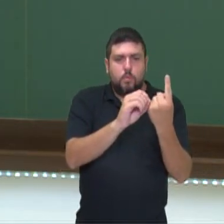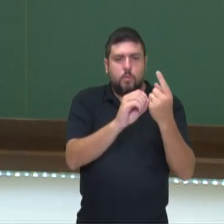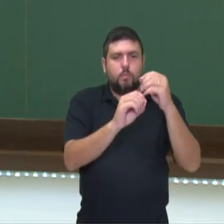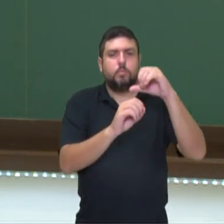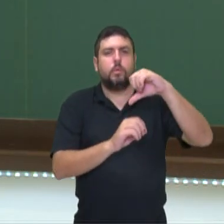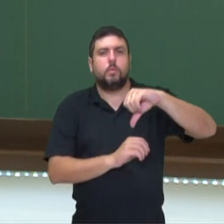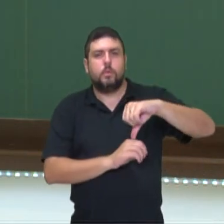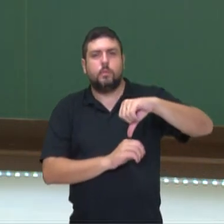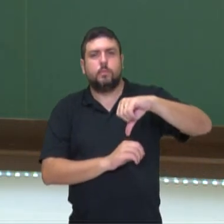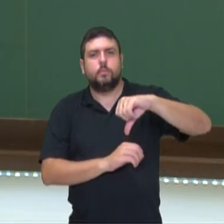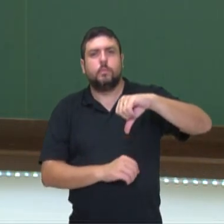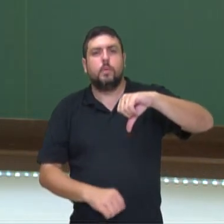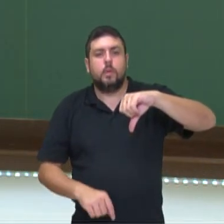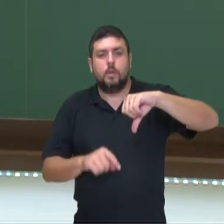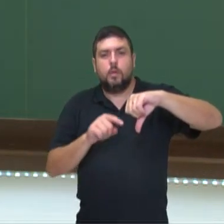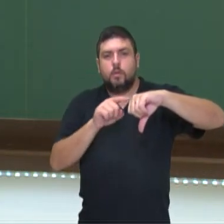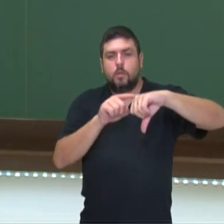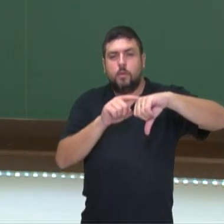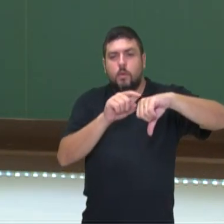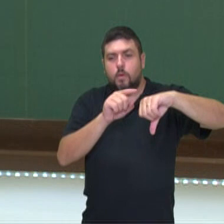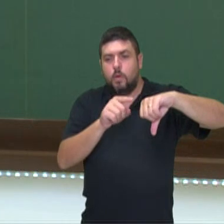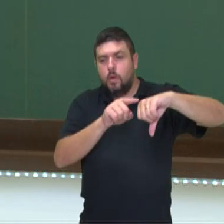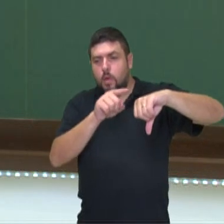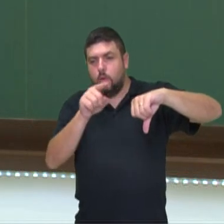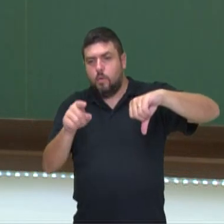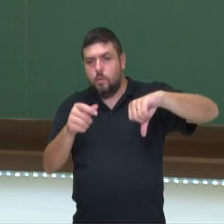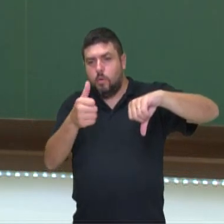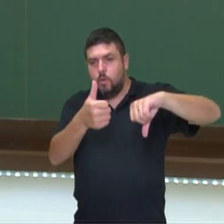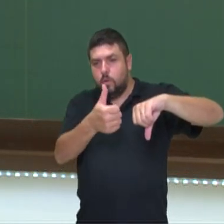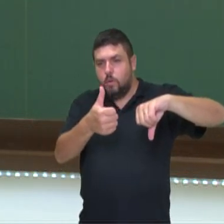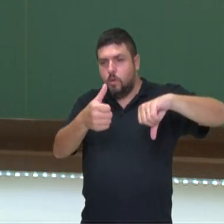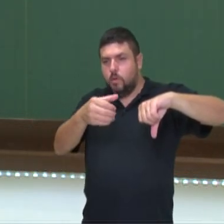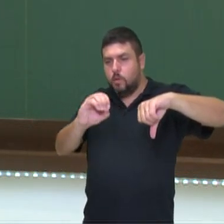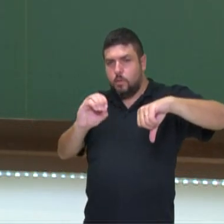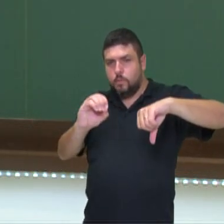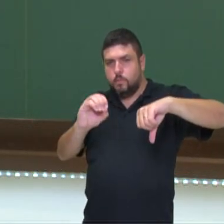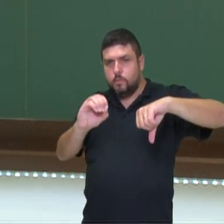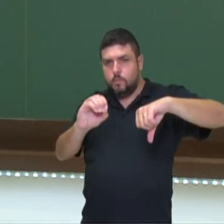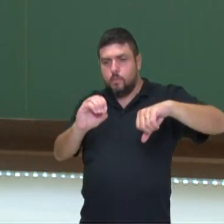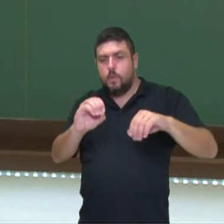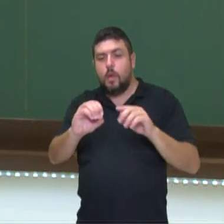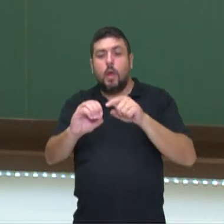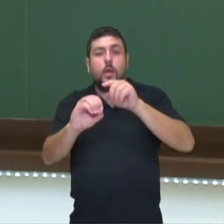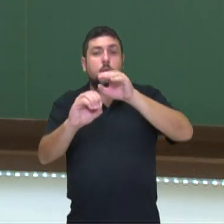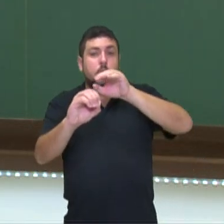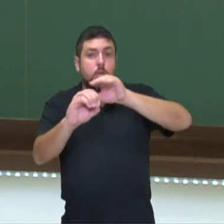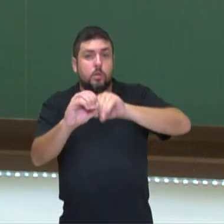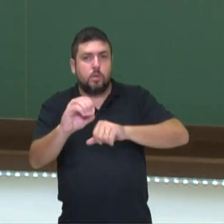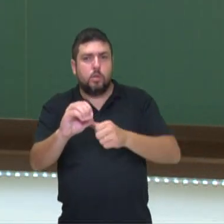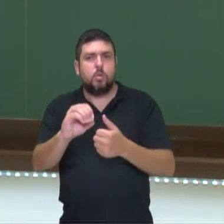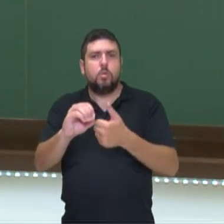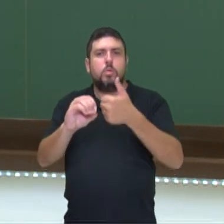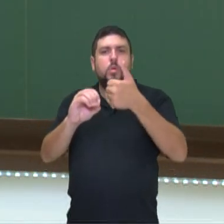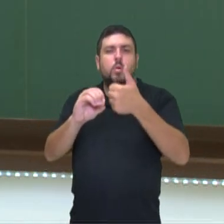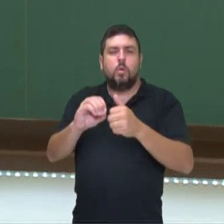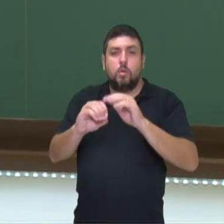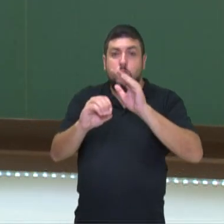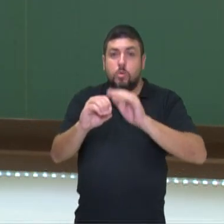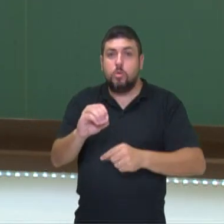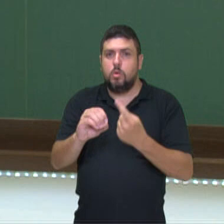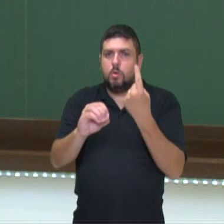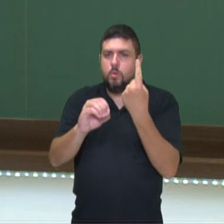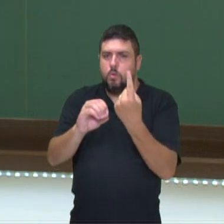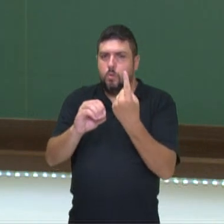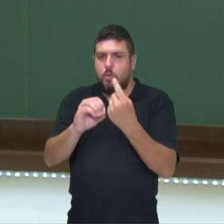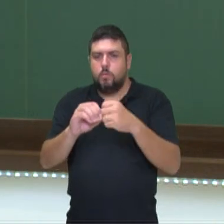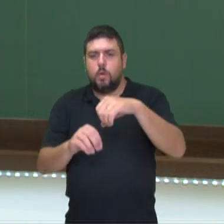fica 9 centenas, que se transforma em 10 dezenas. 10 dezenas, tira uma,